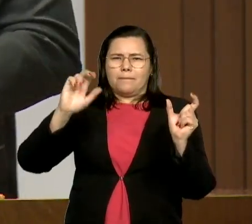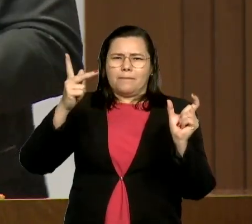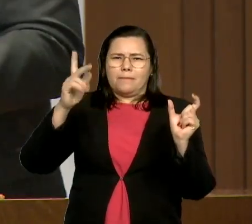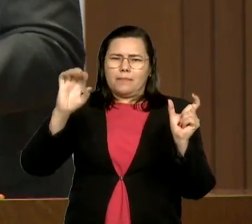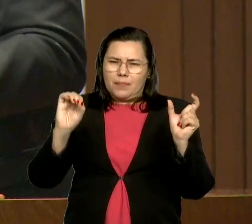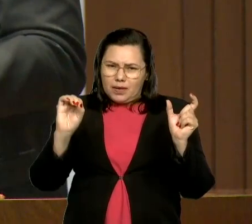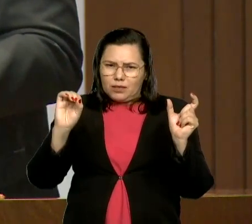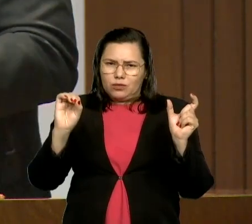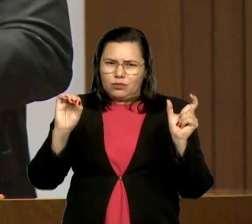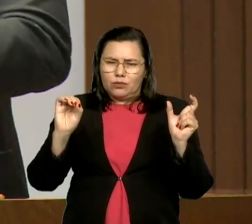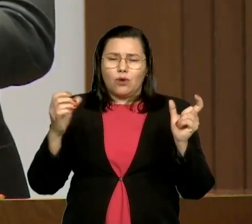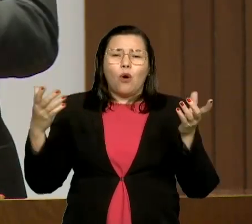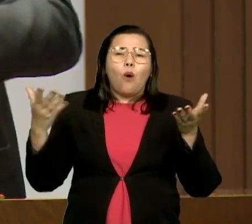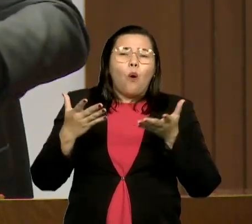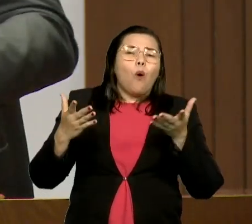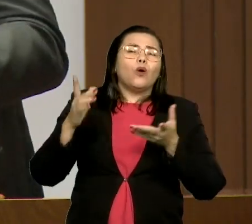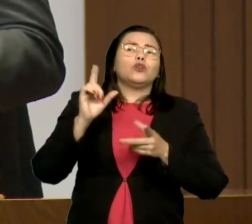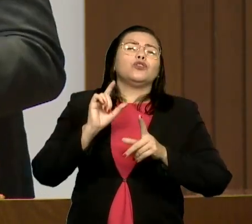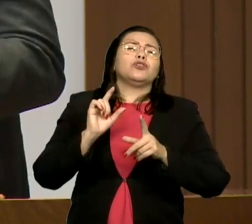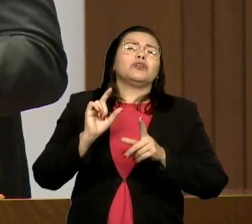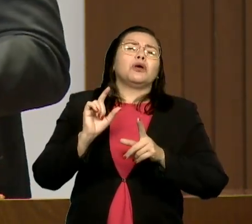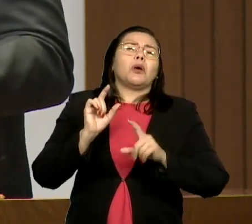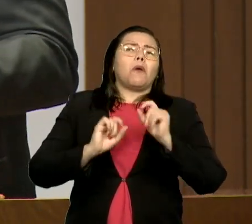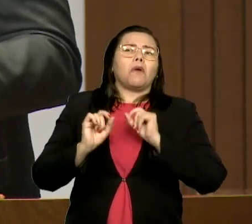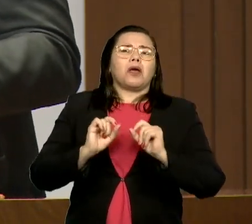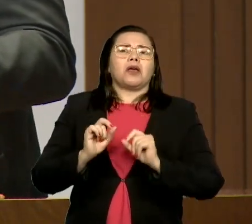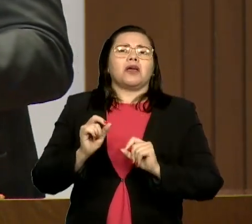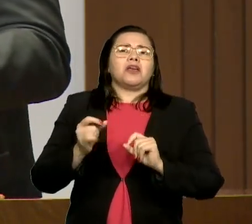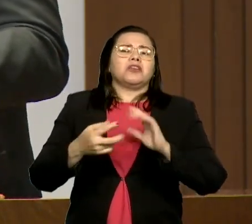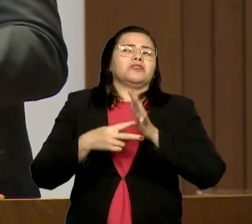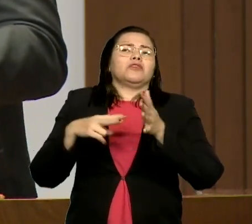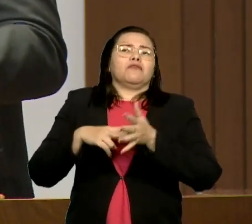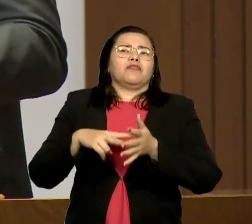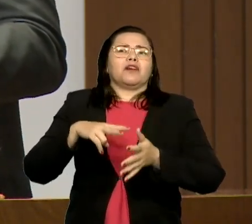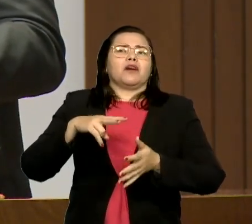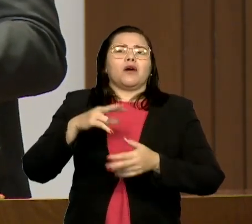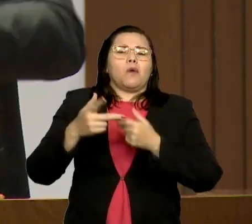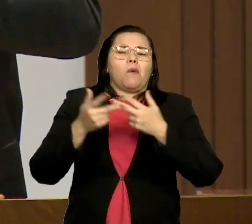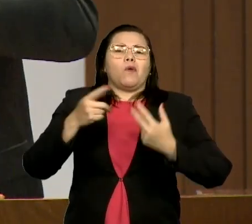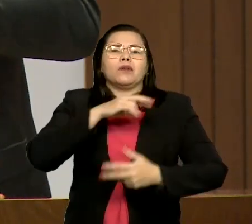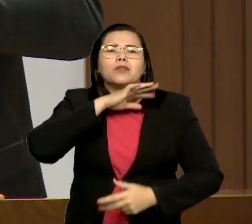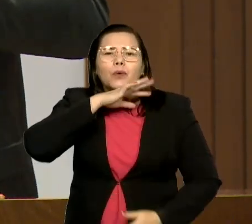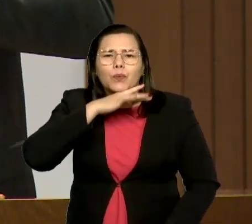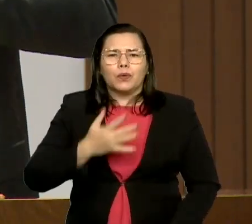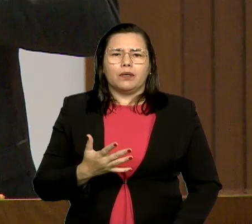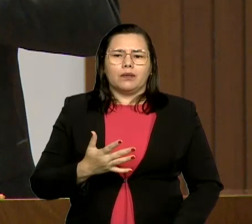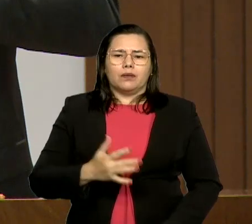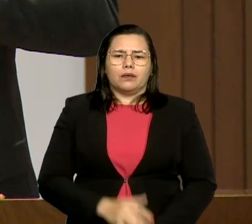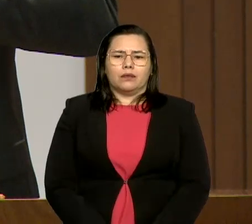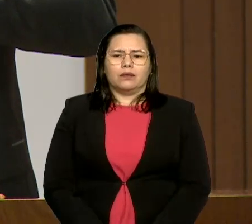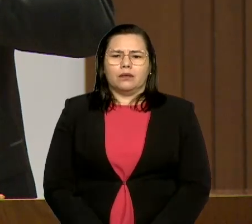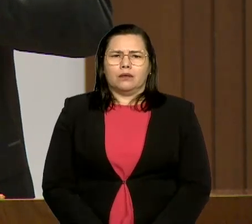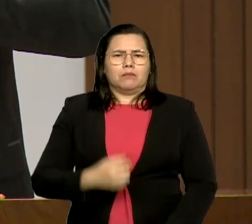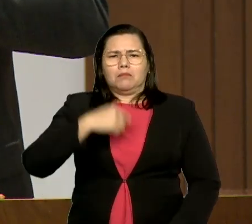imprensa alinhada à esquerda, que acha que macho é uma coisa ruim. Eu sou macho.